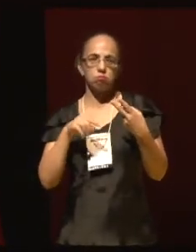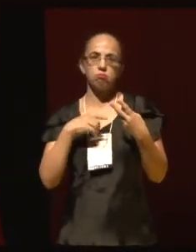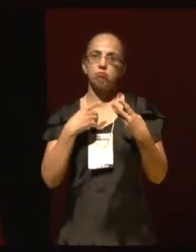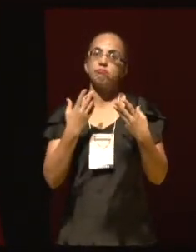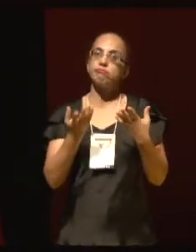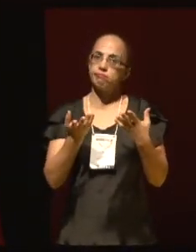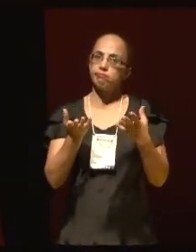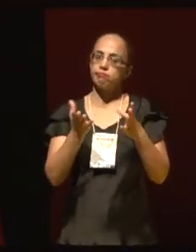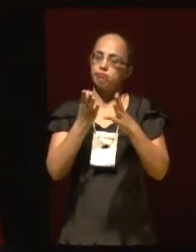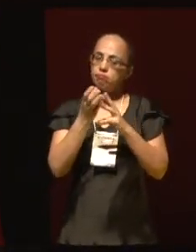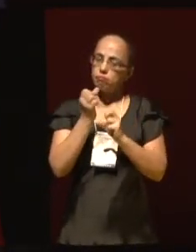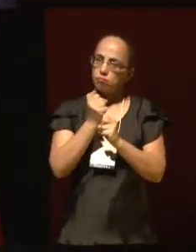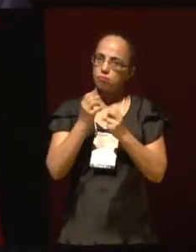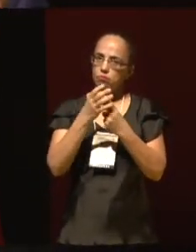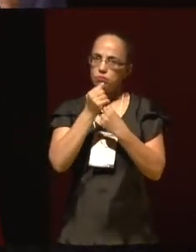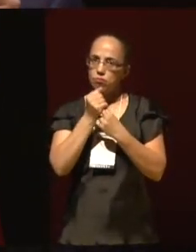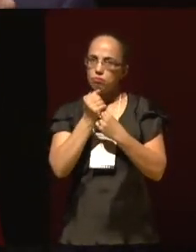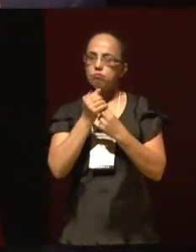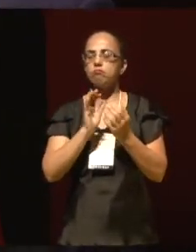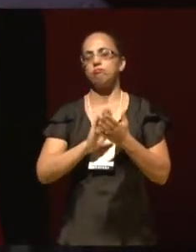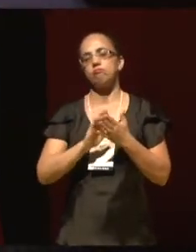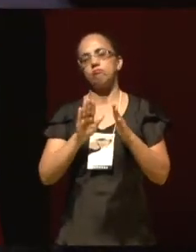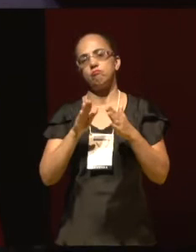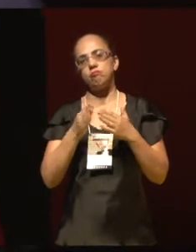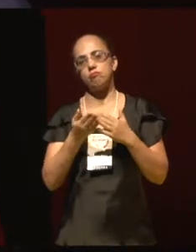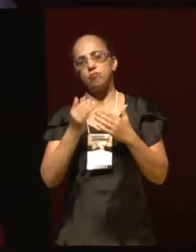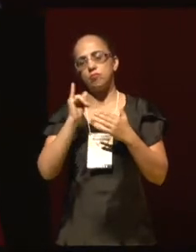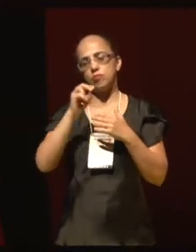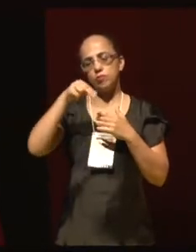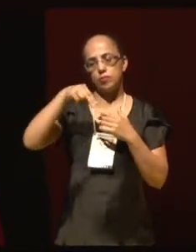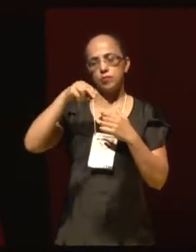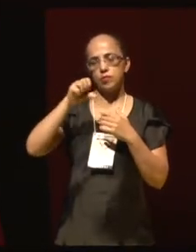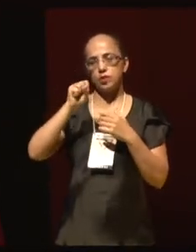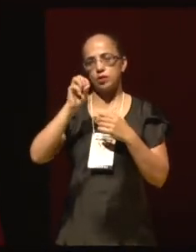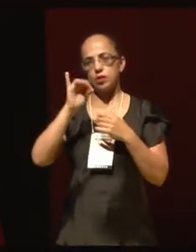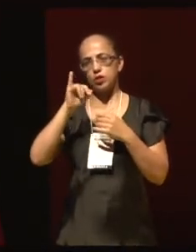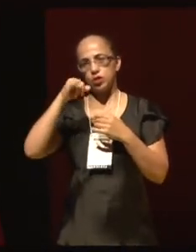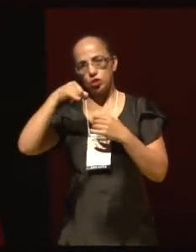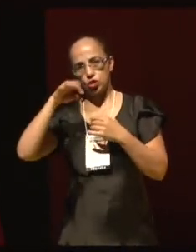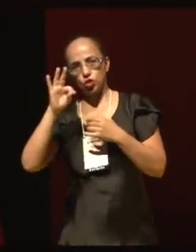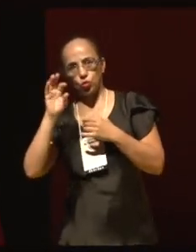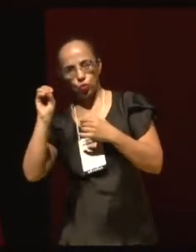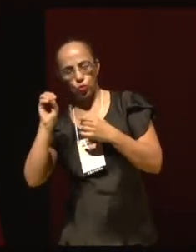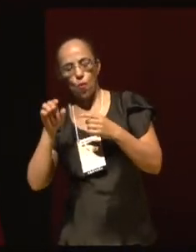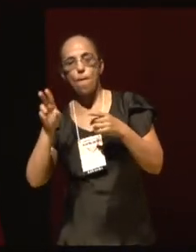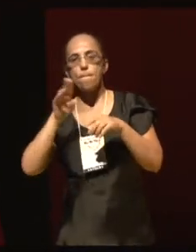Então, podemos dizer, uma pessoa me olhou de um jeito.